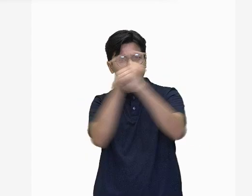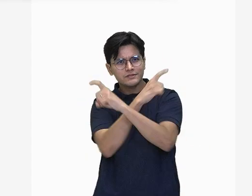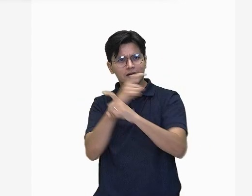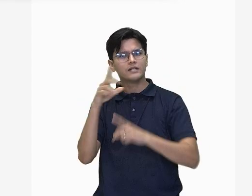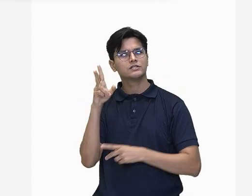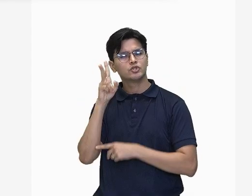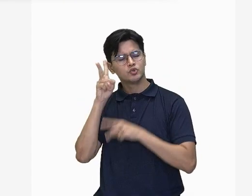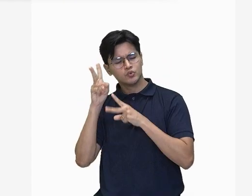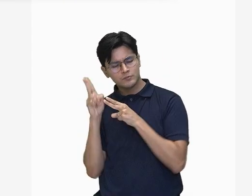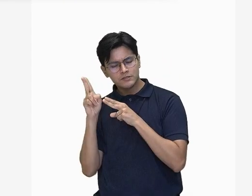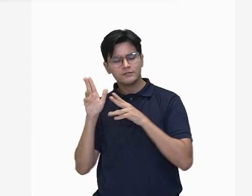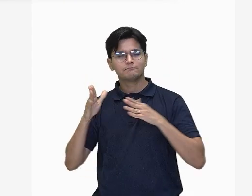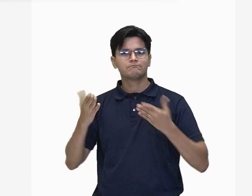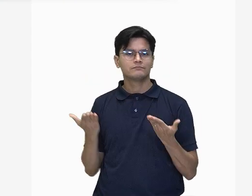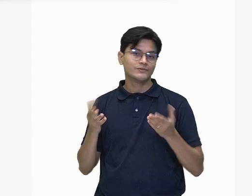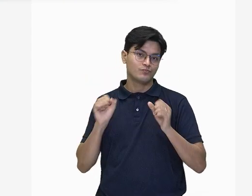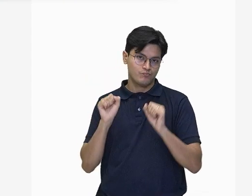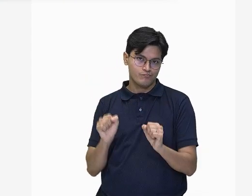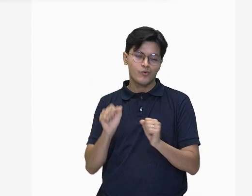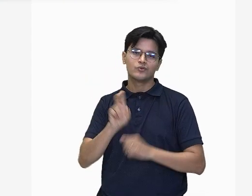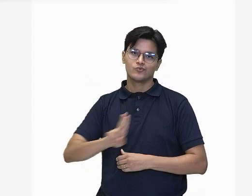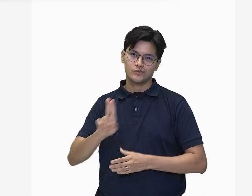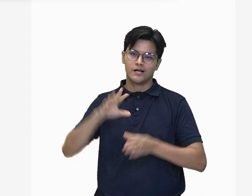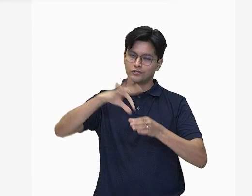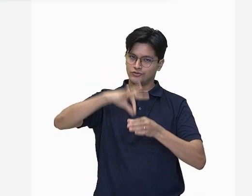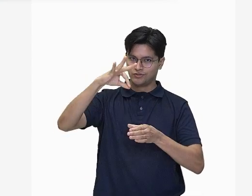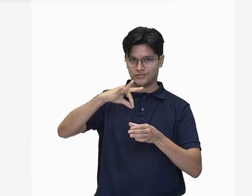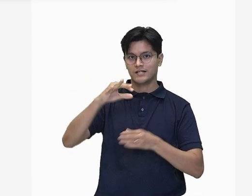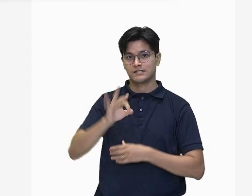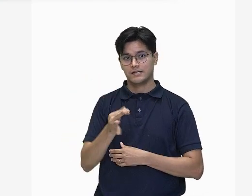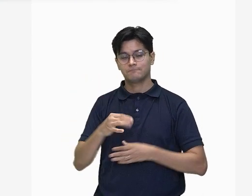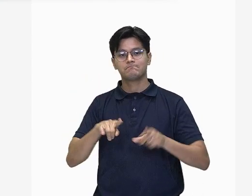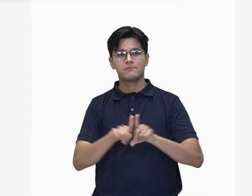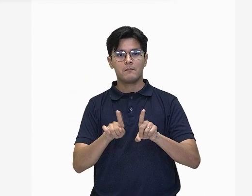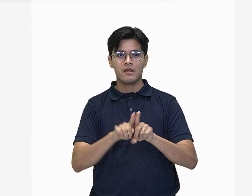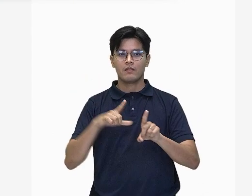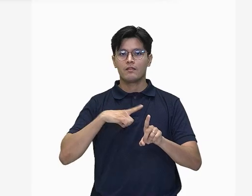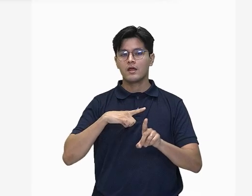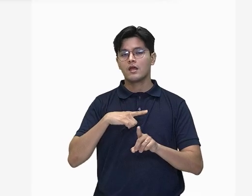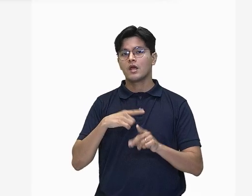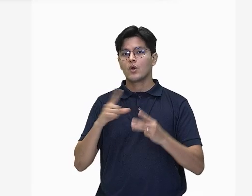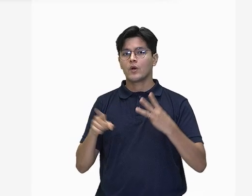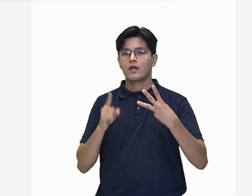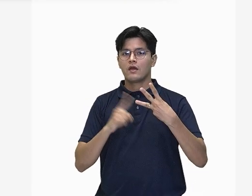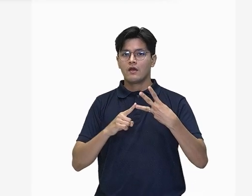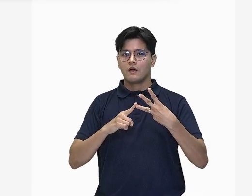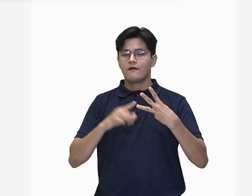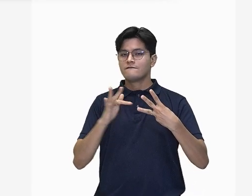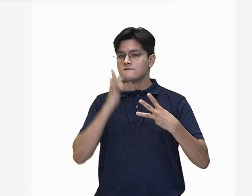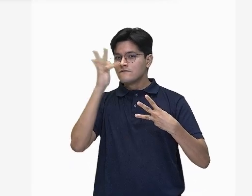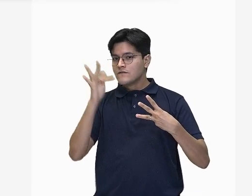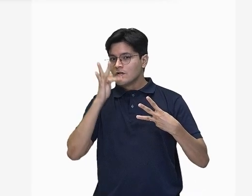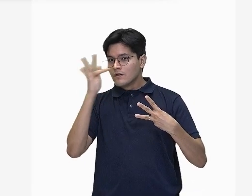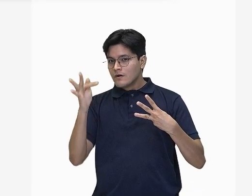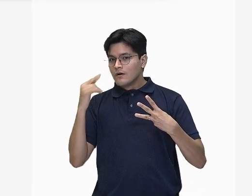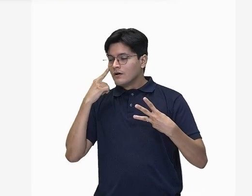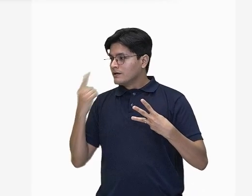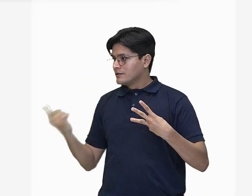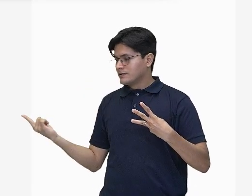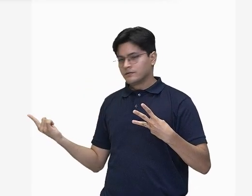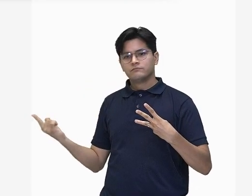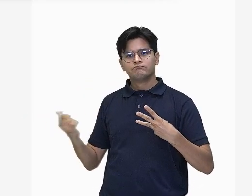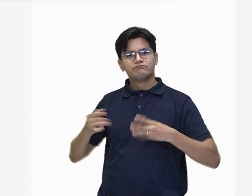a flor. Né? A gente utiliza ali as flores de algumas plantas também. Então, muitas vezes, essa parte, elas são ricas em óleos que